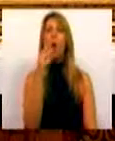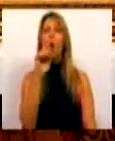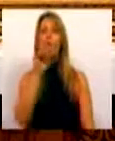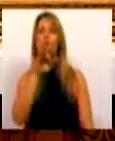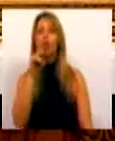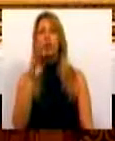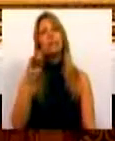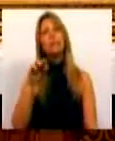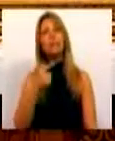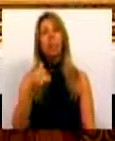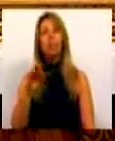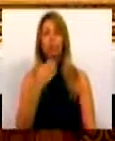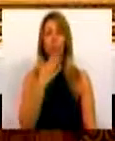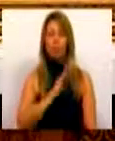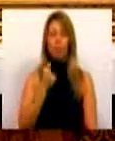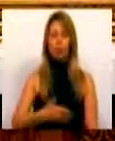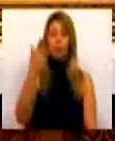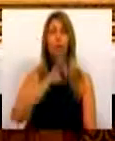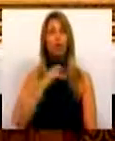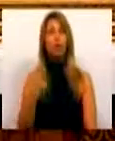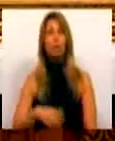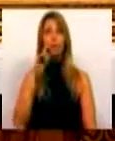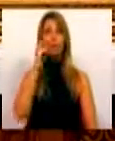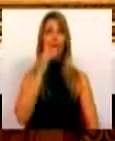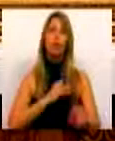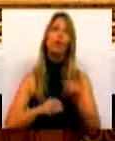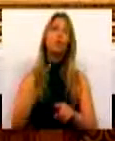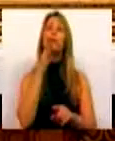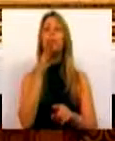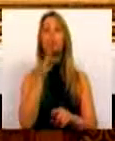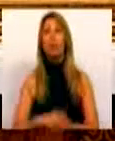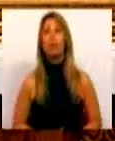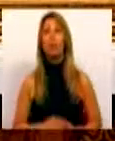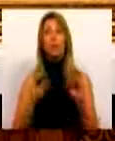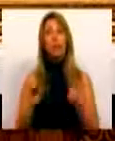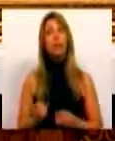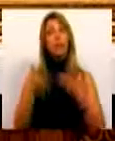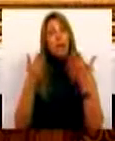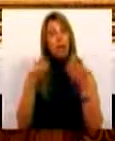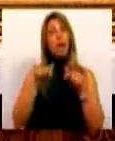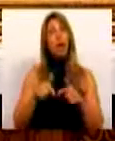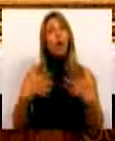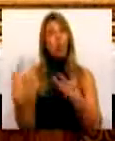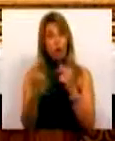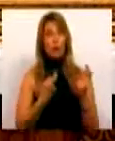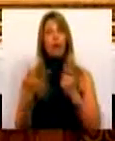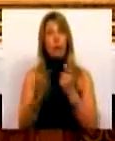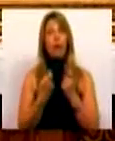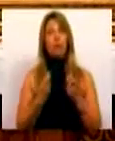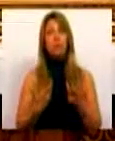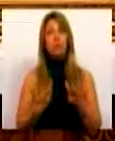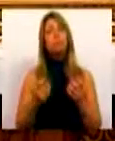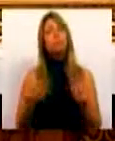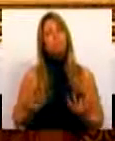Obrigada, Sr. Presidente. Sr. Presidente, senhoras e senhores deputados, as iniciativas hoje em debate centram-se